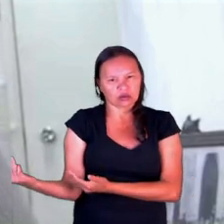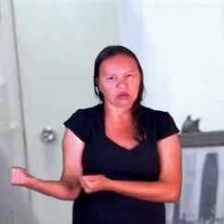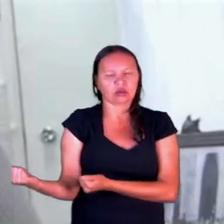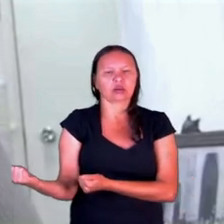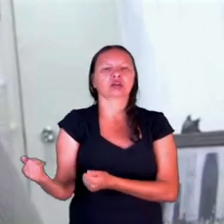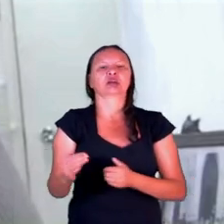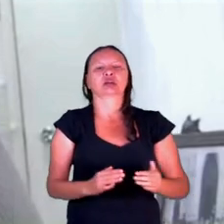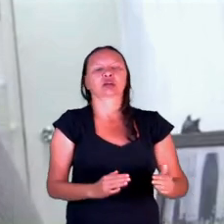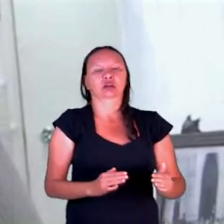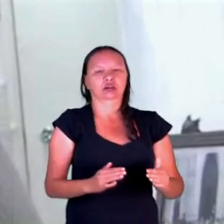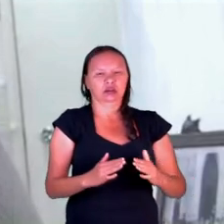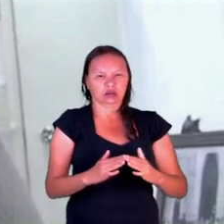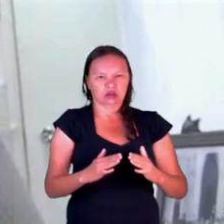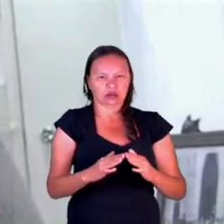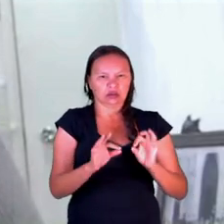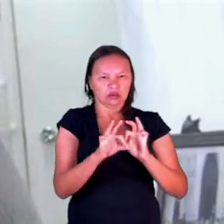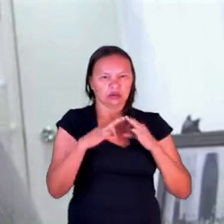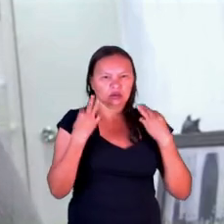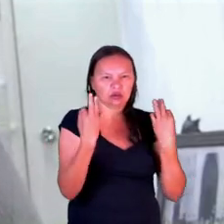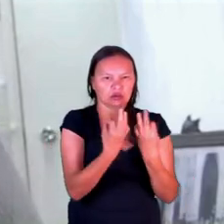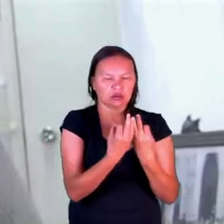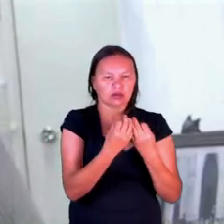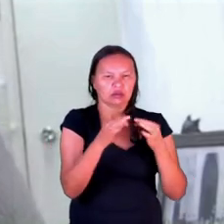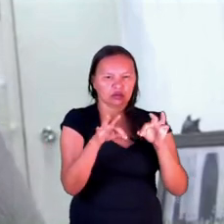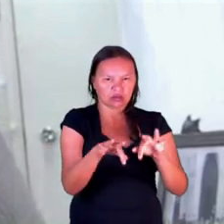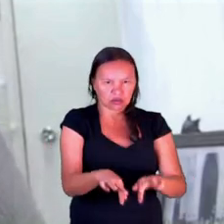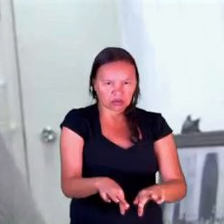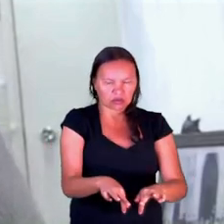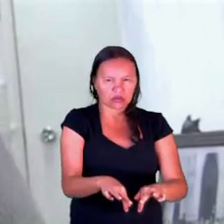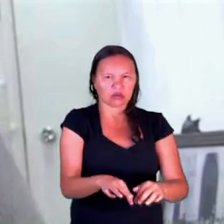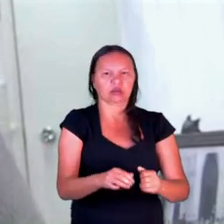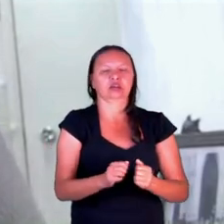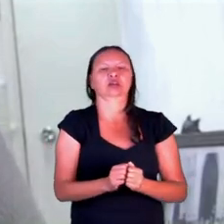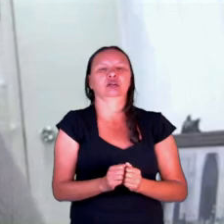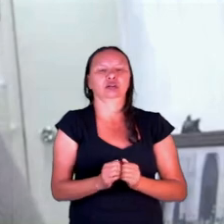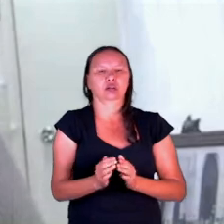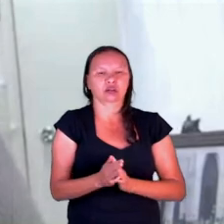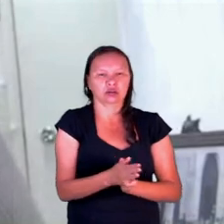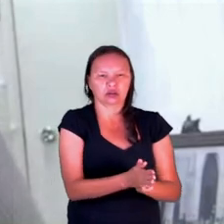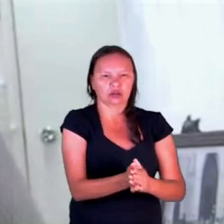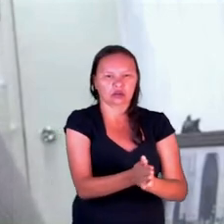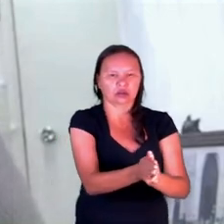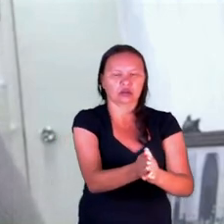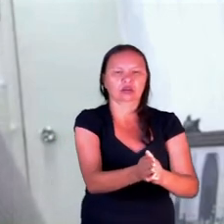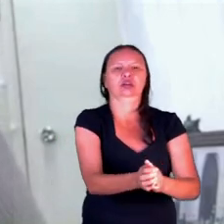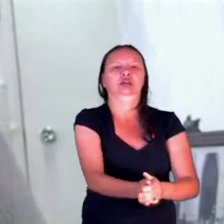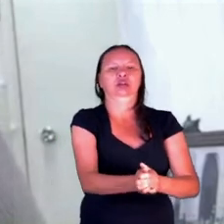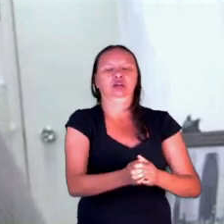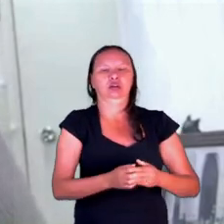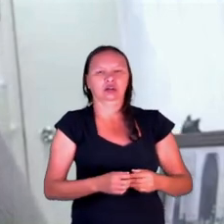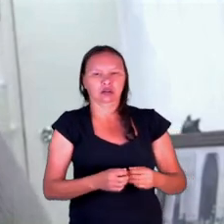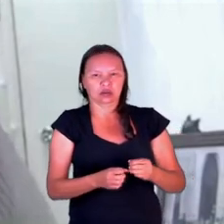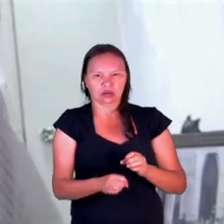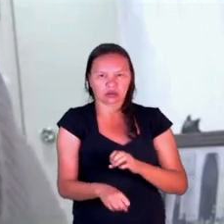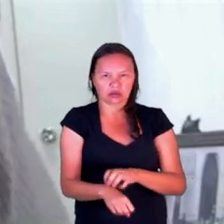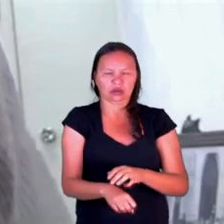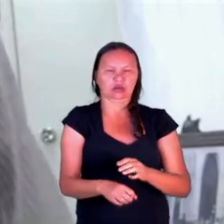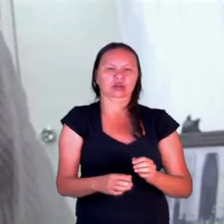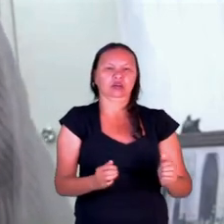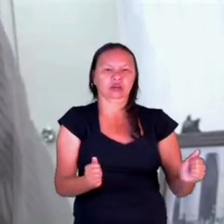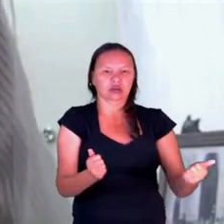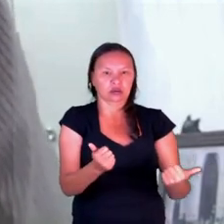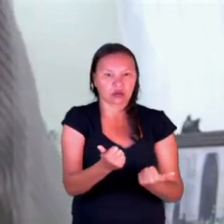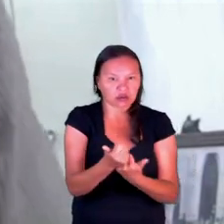mantidas nas famílias de origem e as famílias encaminhadas a programa oficiais de